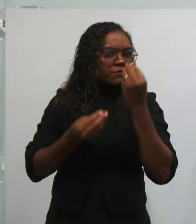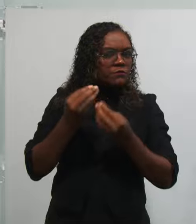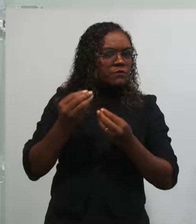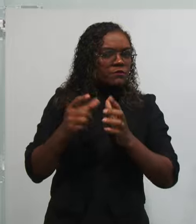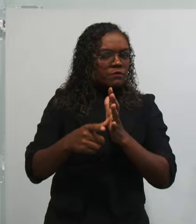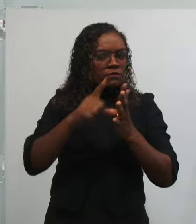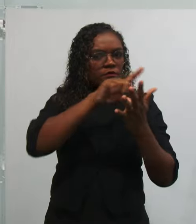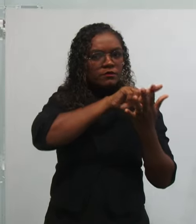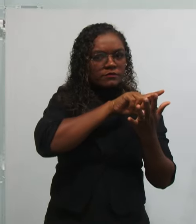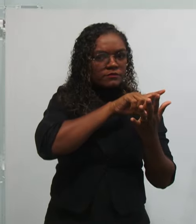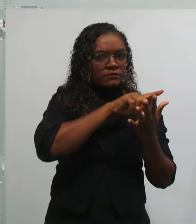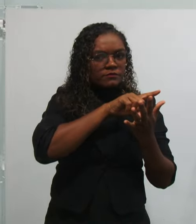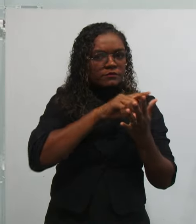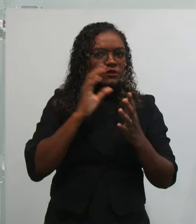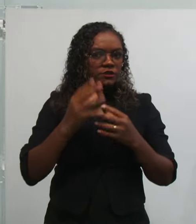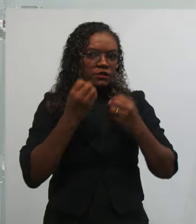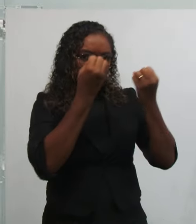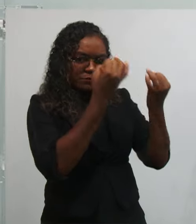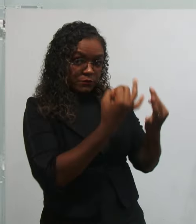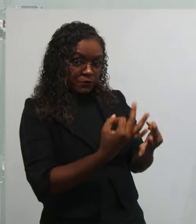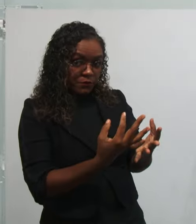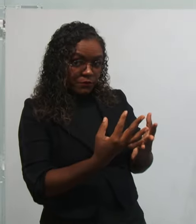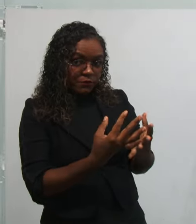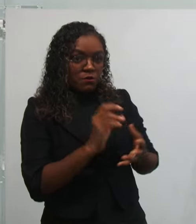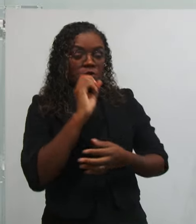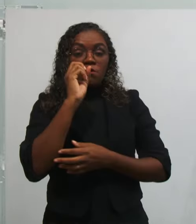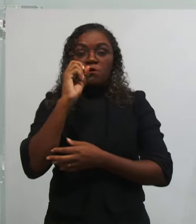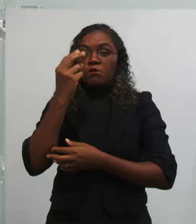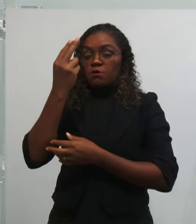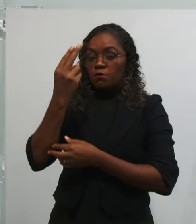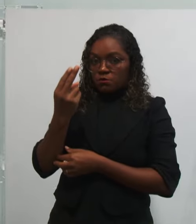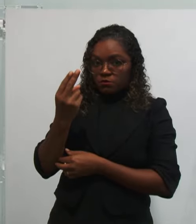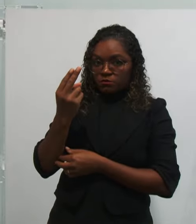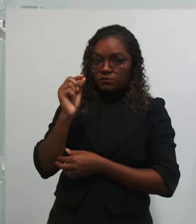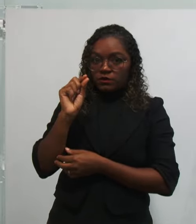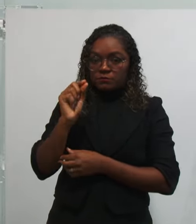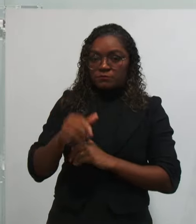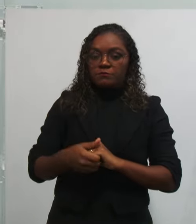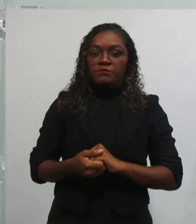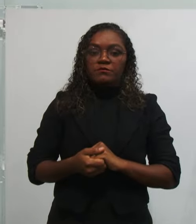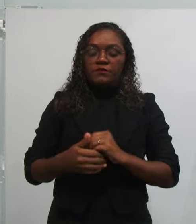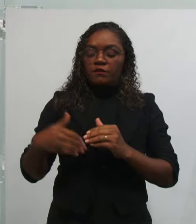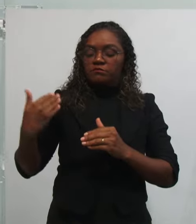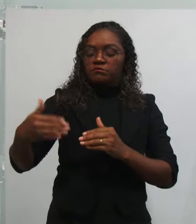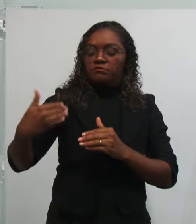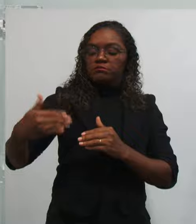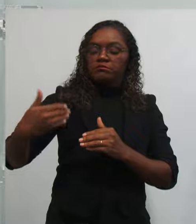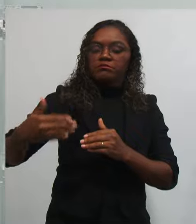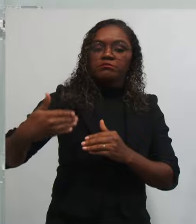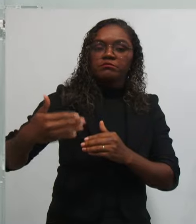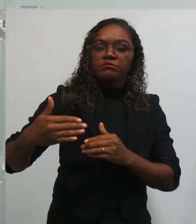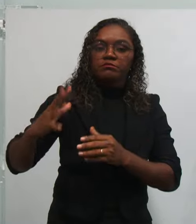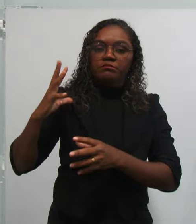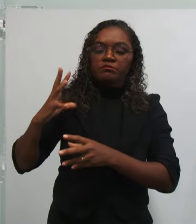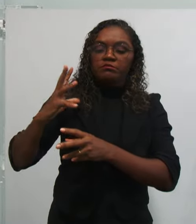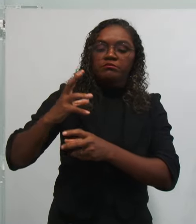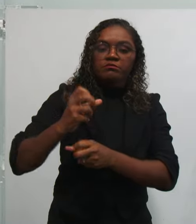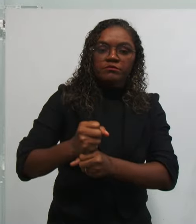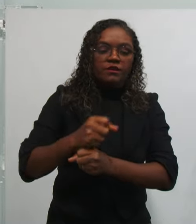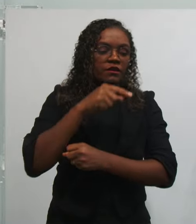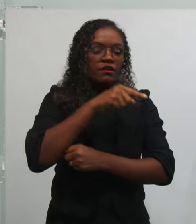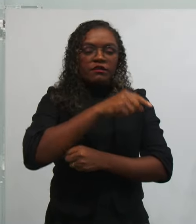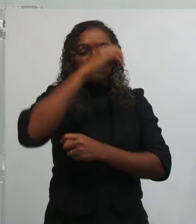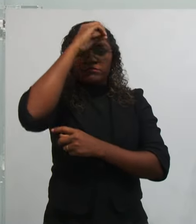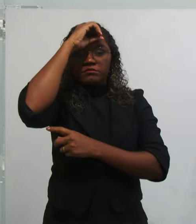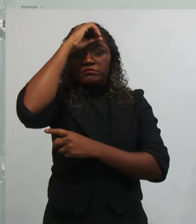antes de você avaliá-lo ou você vai criando e eh durante o semestre e o aluno nem sabe eh